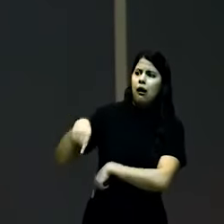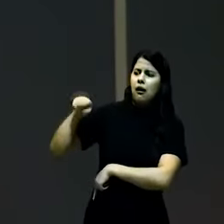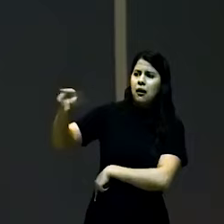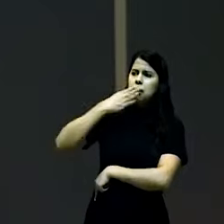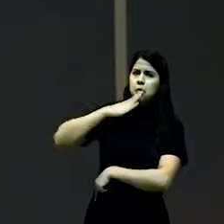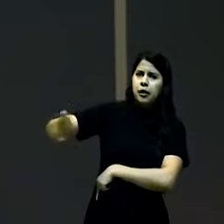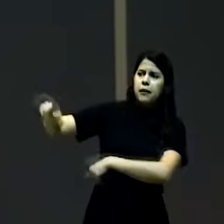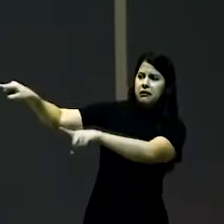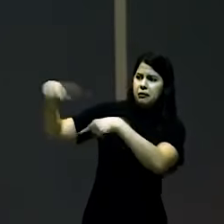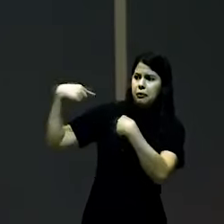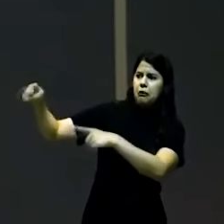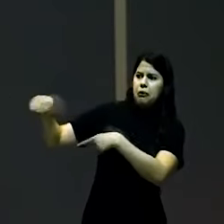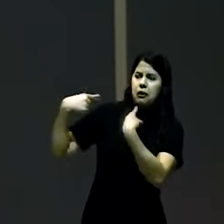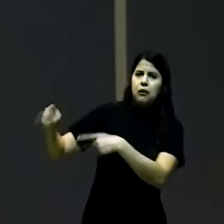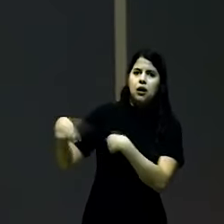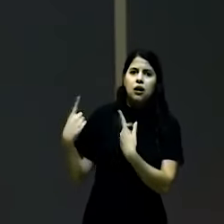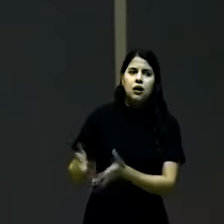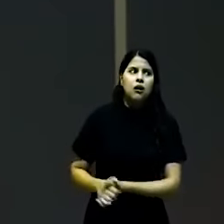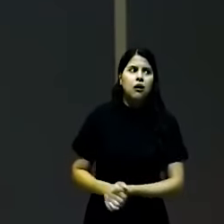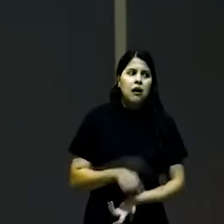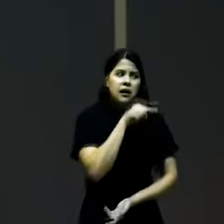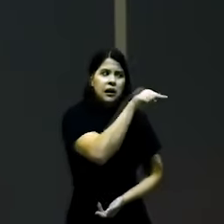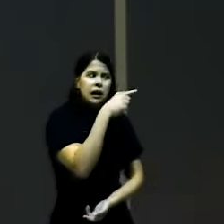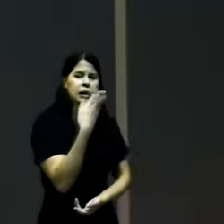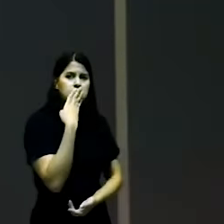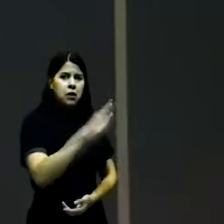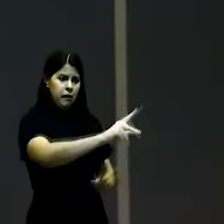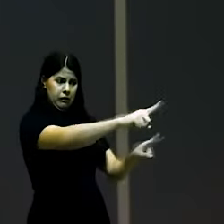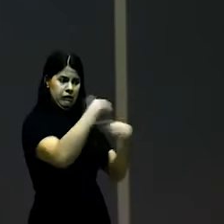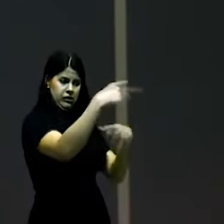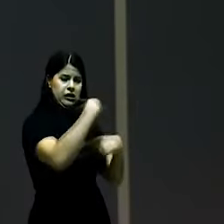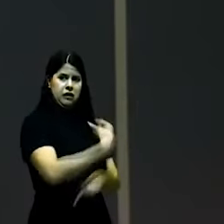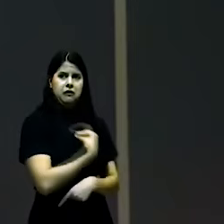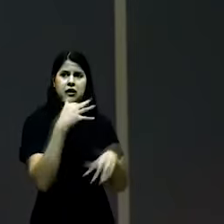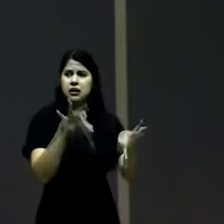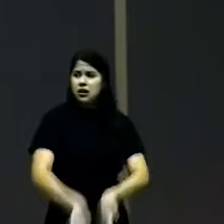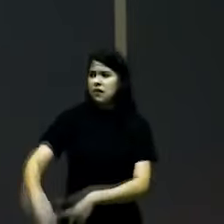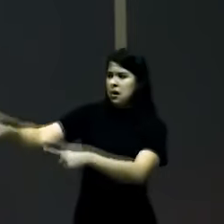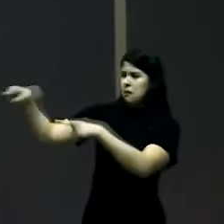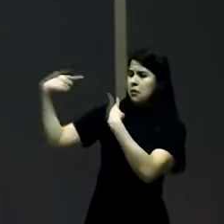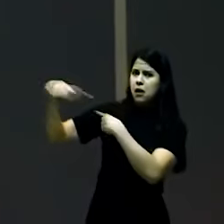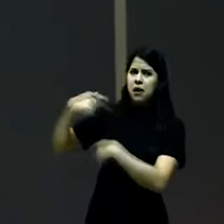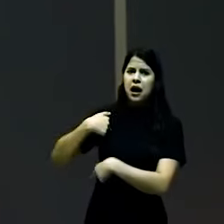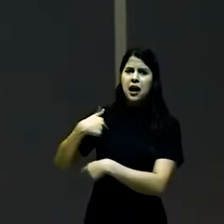que vai fazer. Ele disse que vai acabar comigo. Ele disse que vai me matar